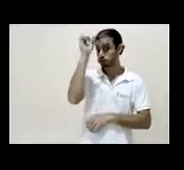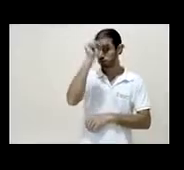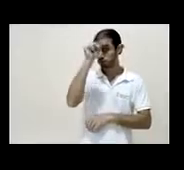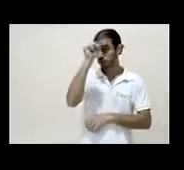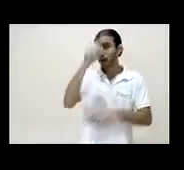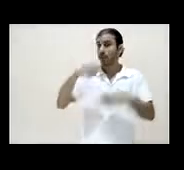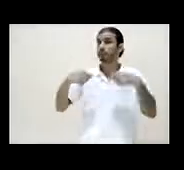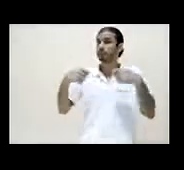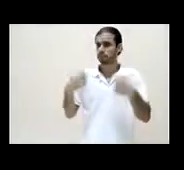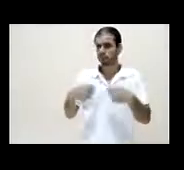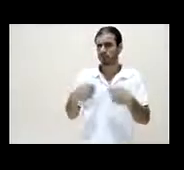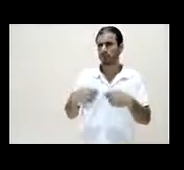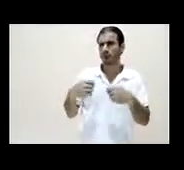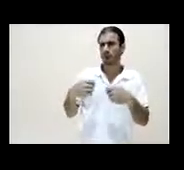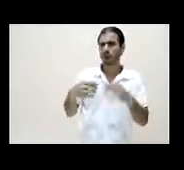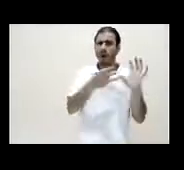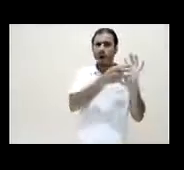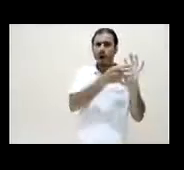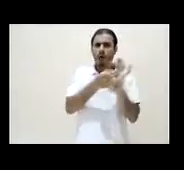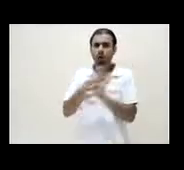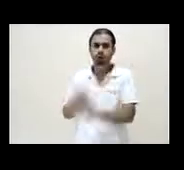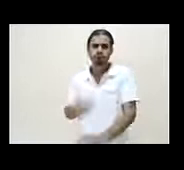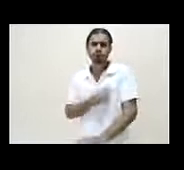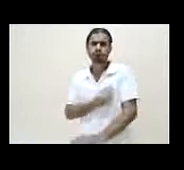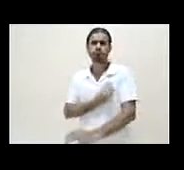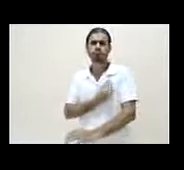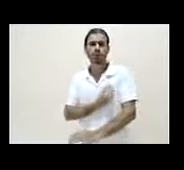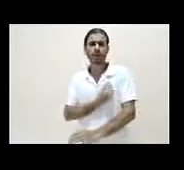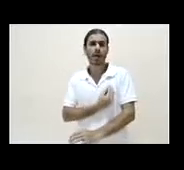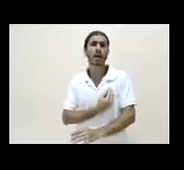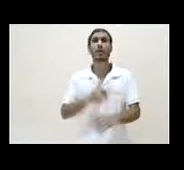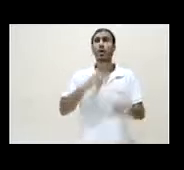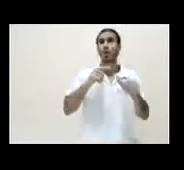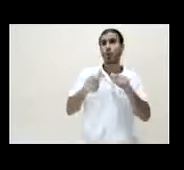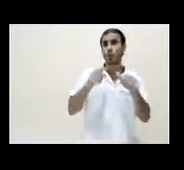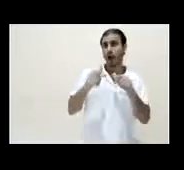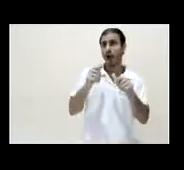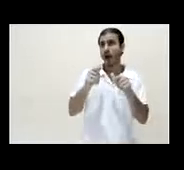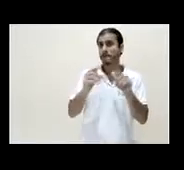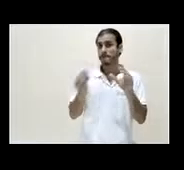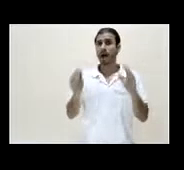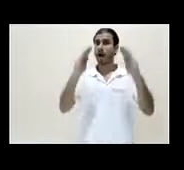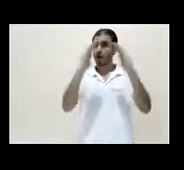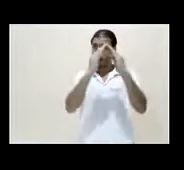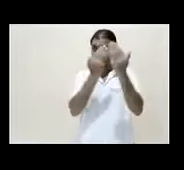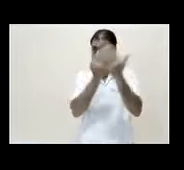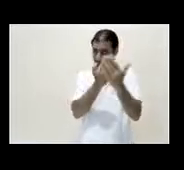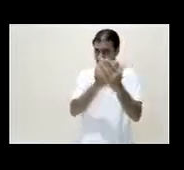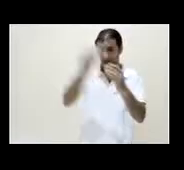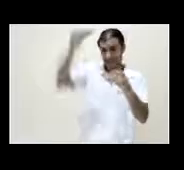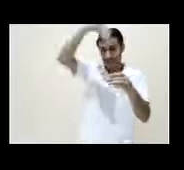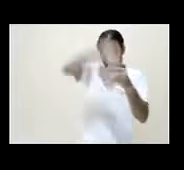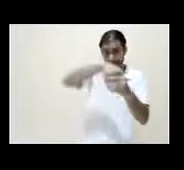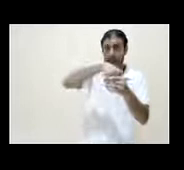as condições de vida e do trabalho do indivíduo dentro e fora da escola, ou seja, em todas as suas dimensões. Então, a gente tem que